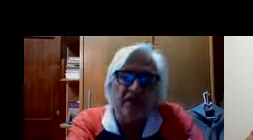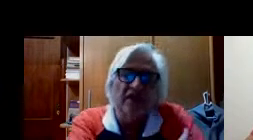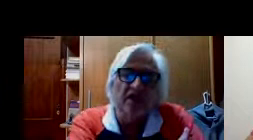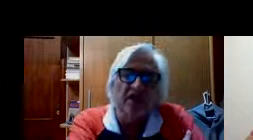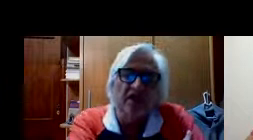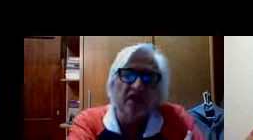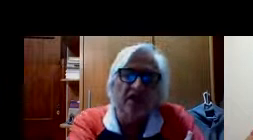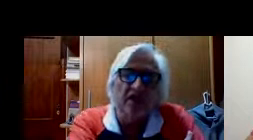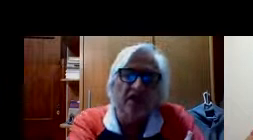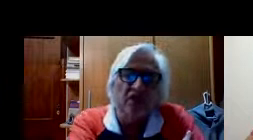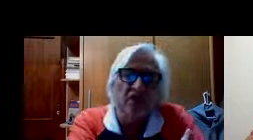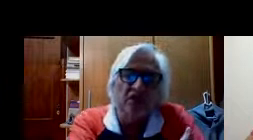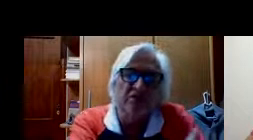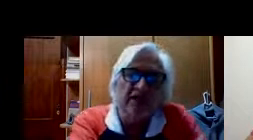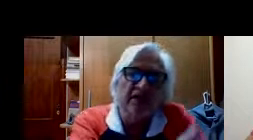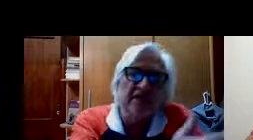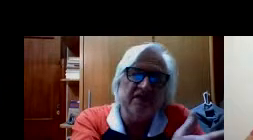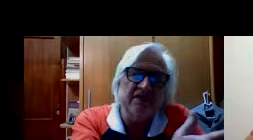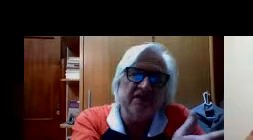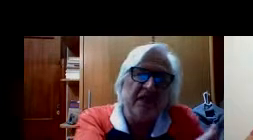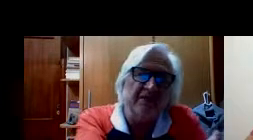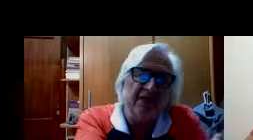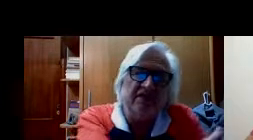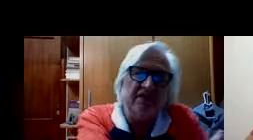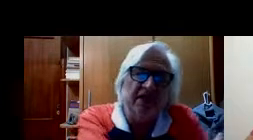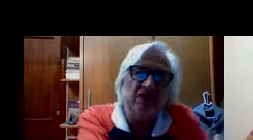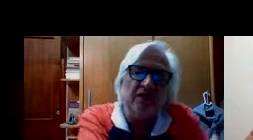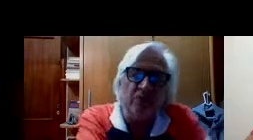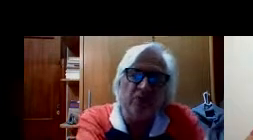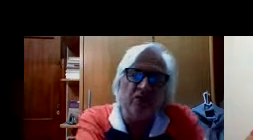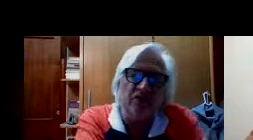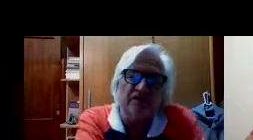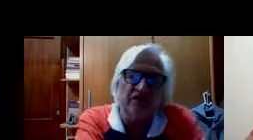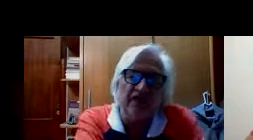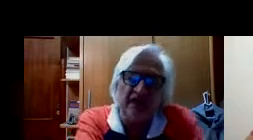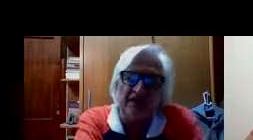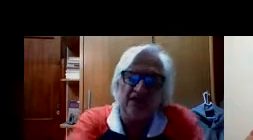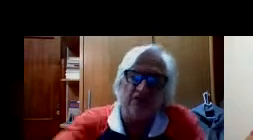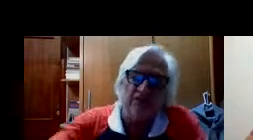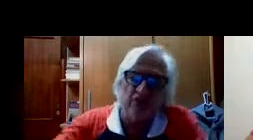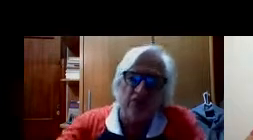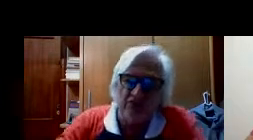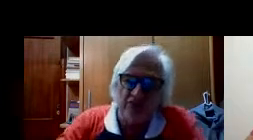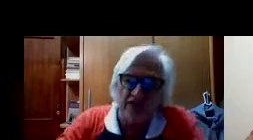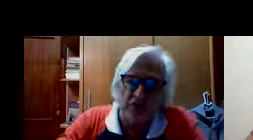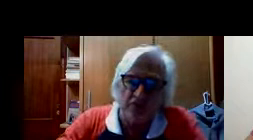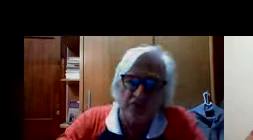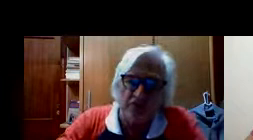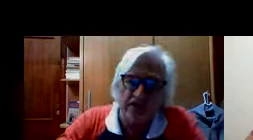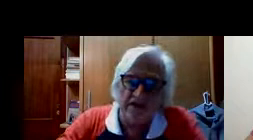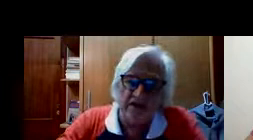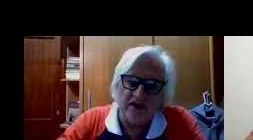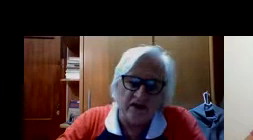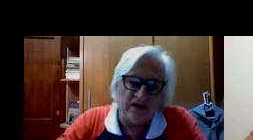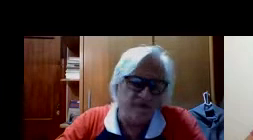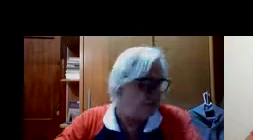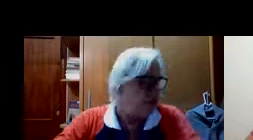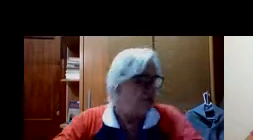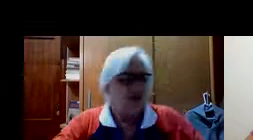que os metais tipicamente têm uma boa condutividade elétrica e uma boa